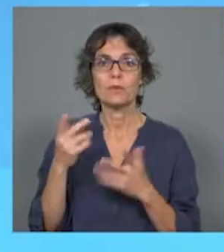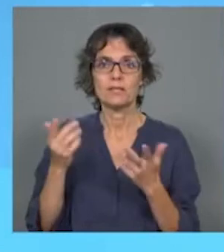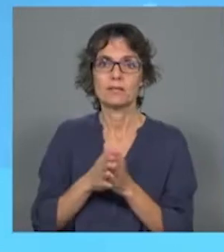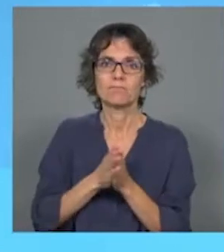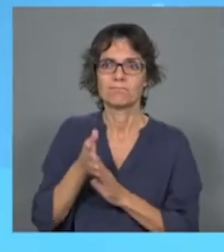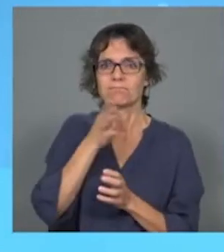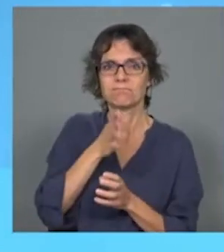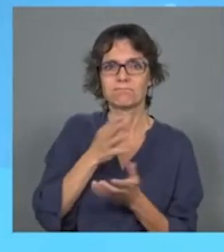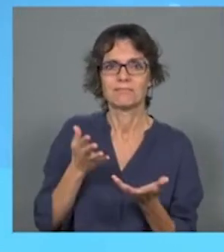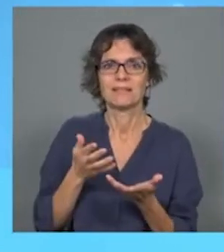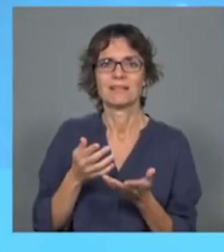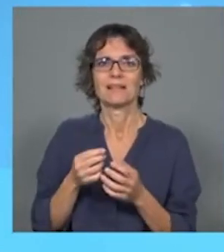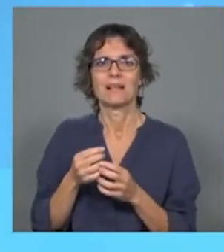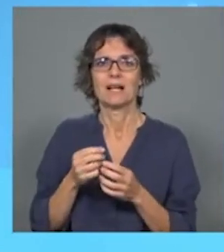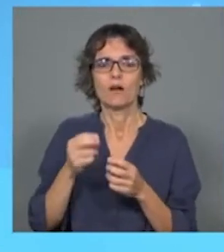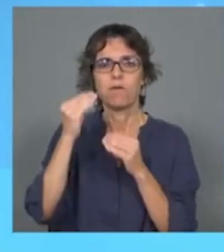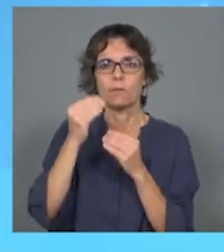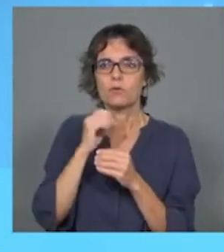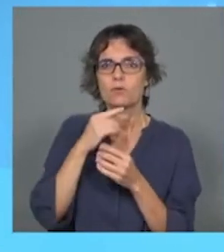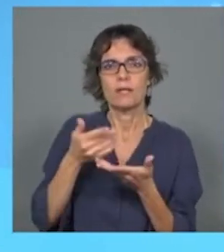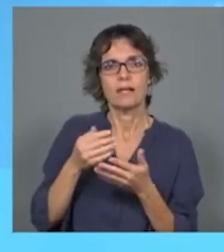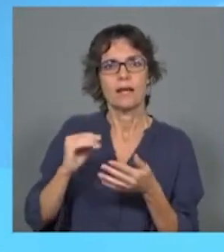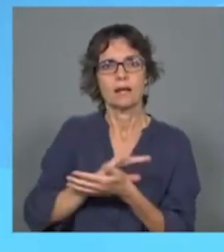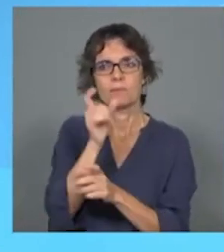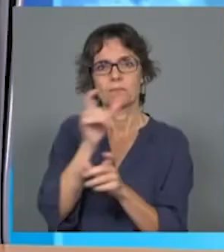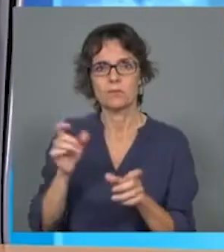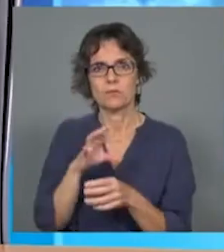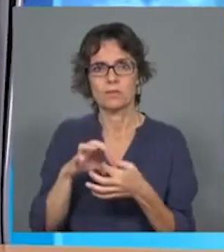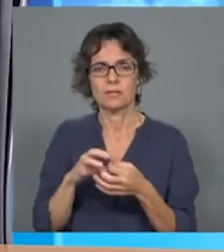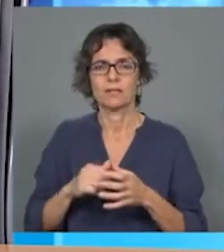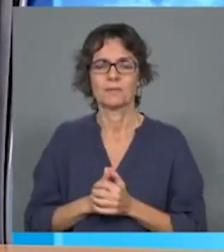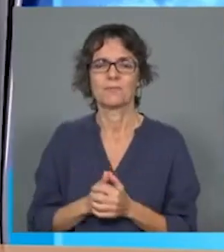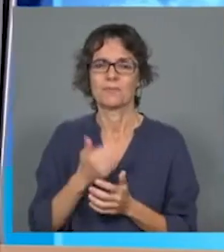oportunidade de formação para os jornalistas, já com o olhar nas jornadas da juventude. Muito obrigado.